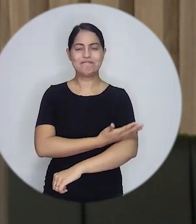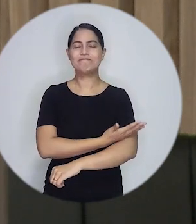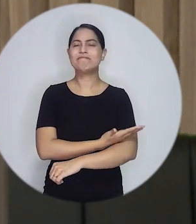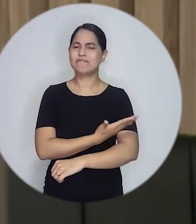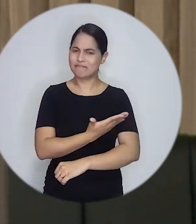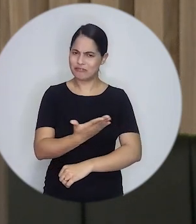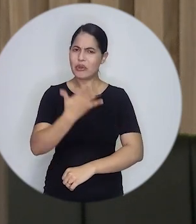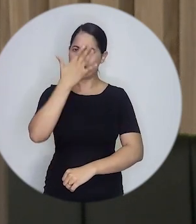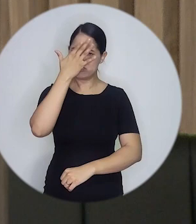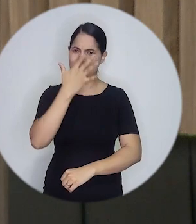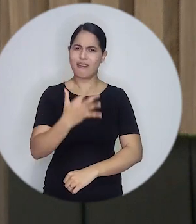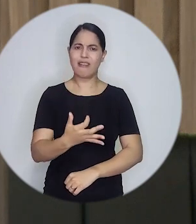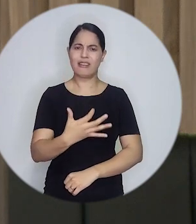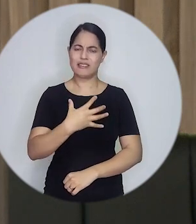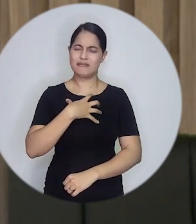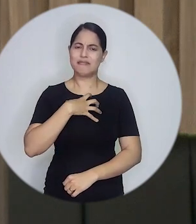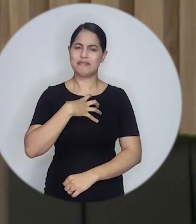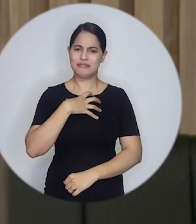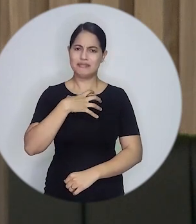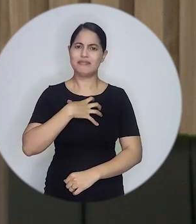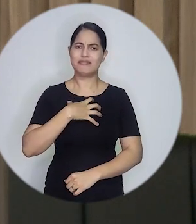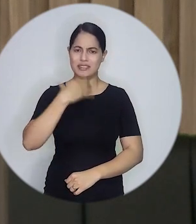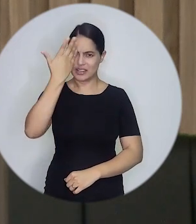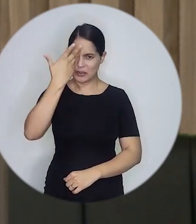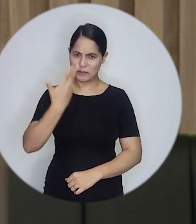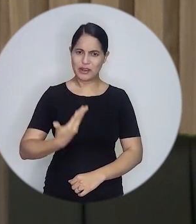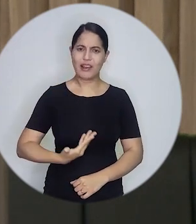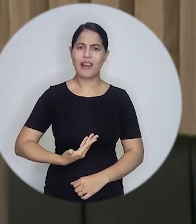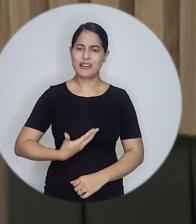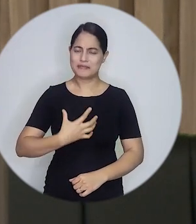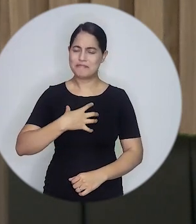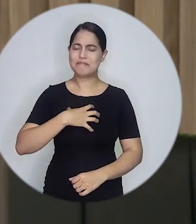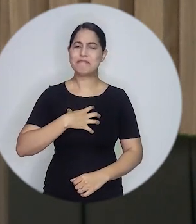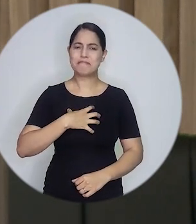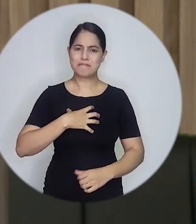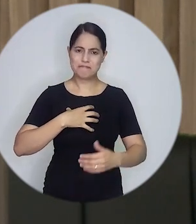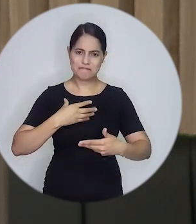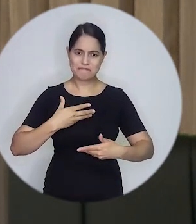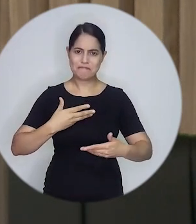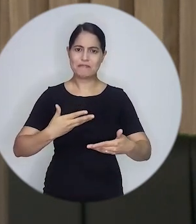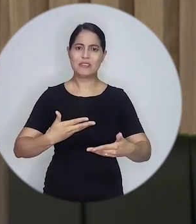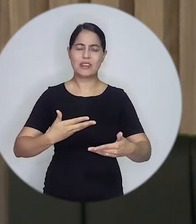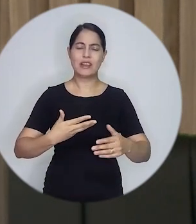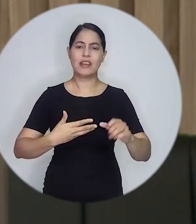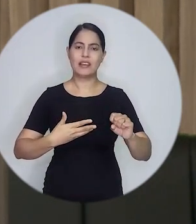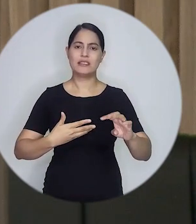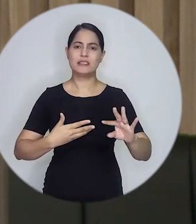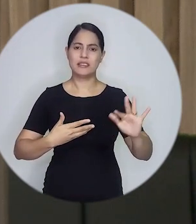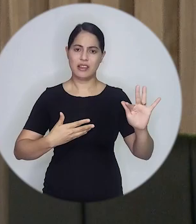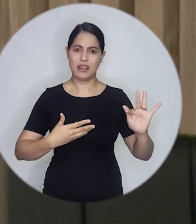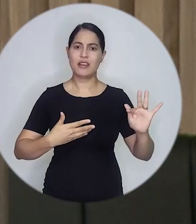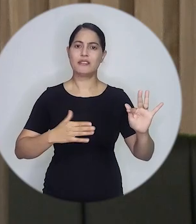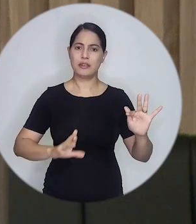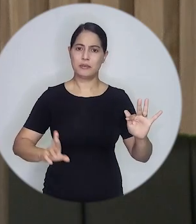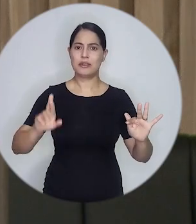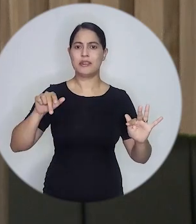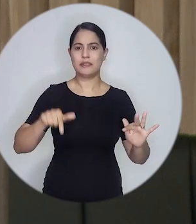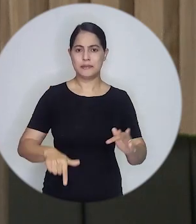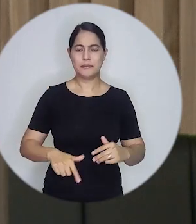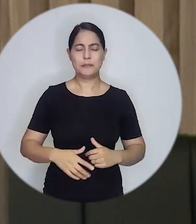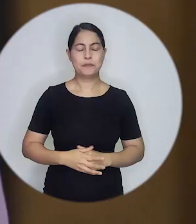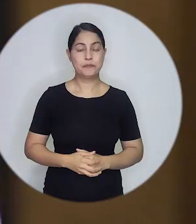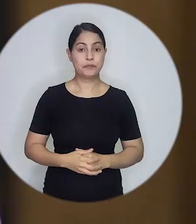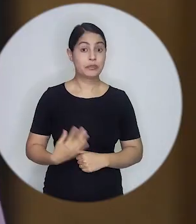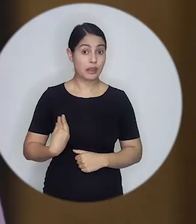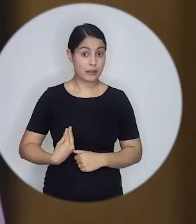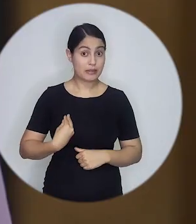estejam certos, com tão expressiva homenagem que recebo em nome do Supremo Tribunal